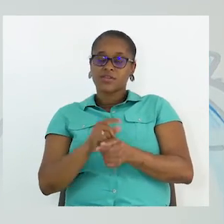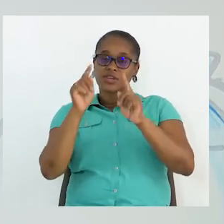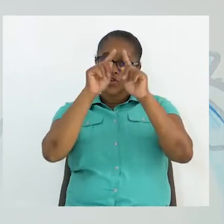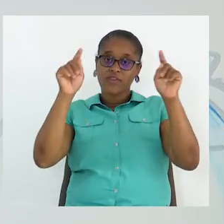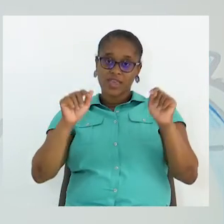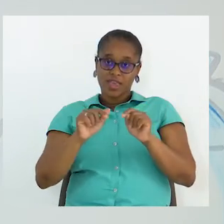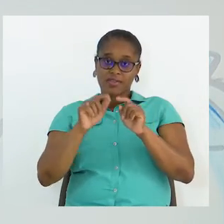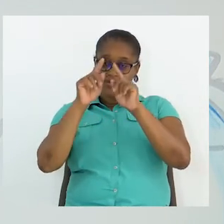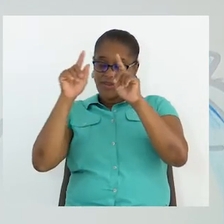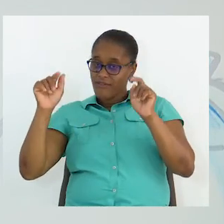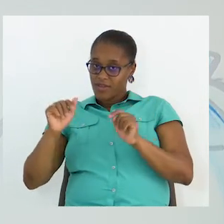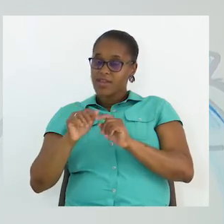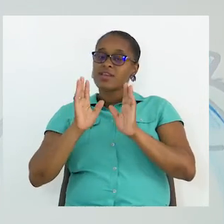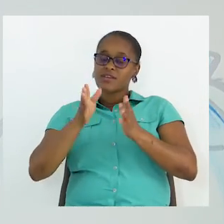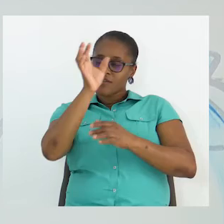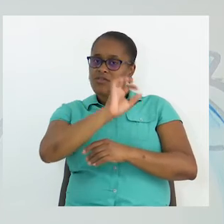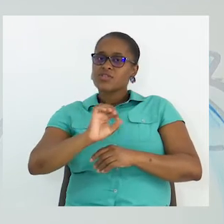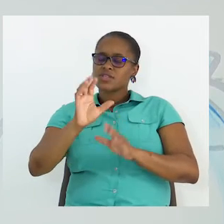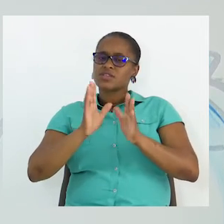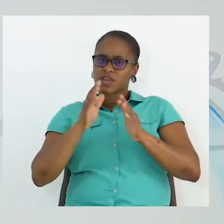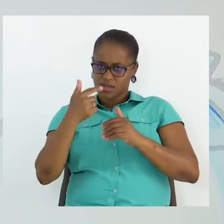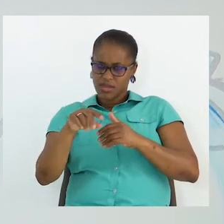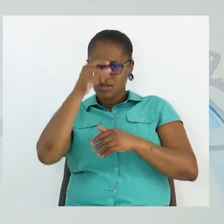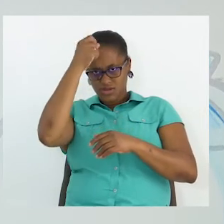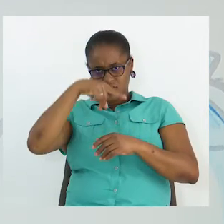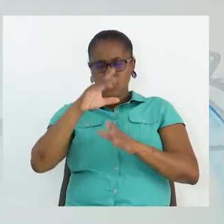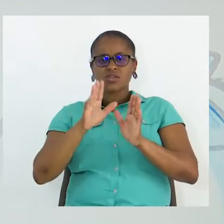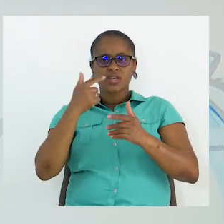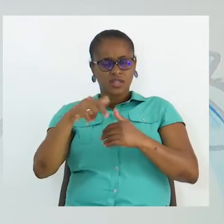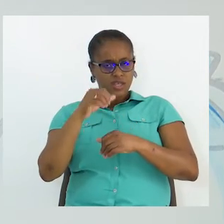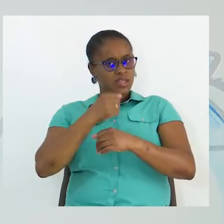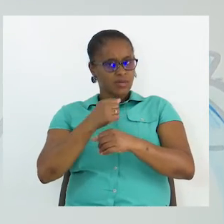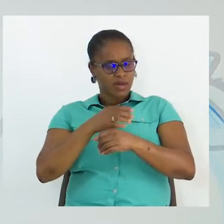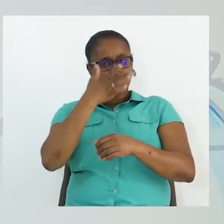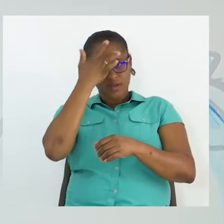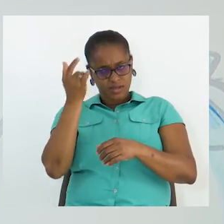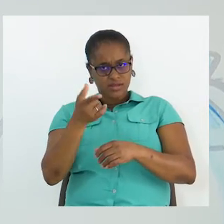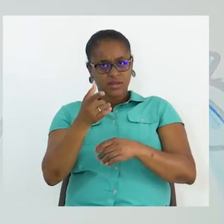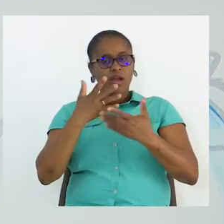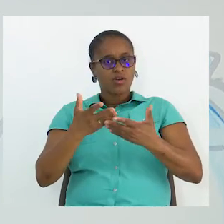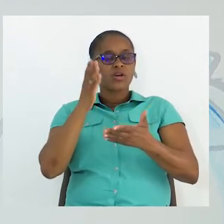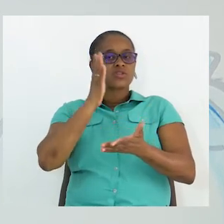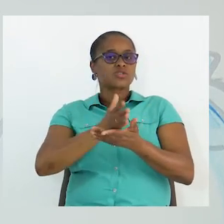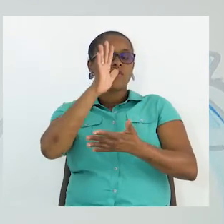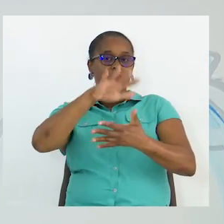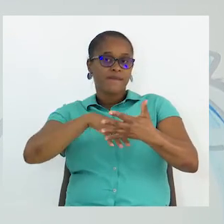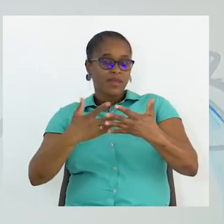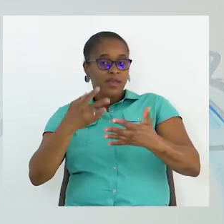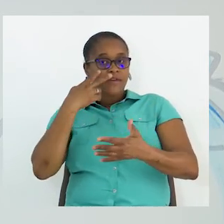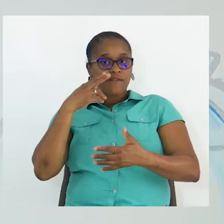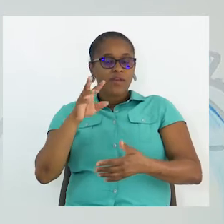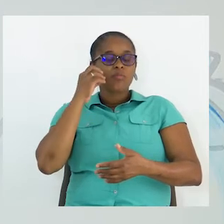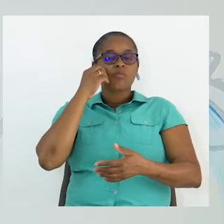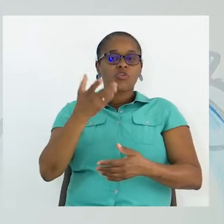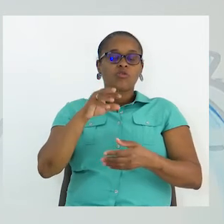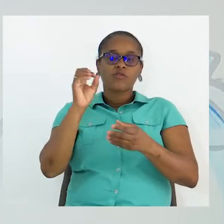das vinhetas. Vocês já têm a história pronta, já têm o trabalho facilitado. Agora só vão planificar e ver como é que